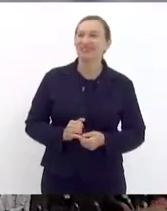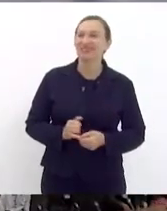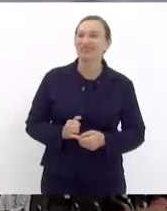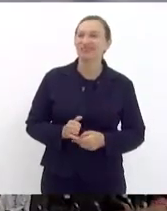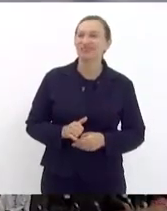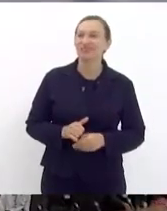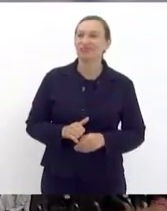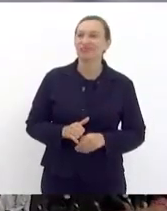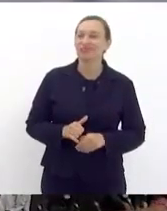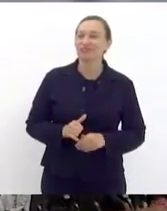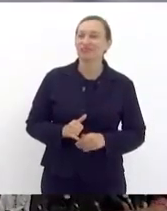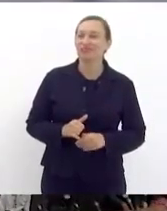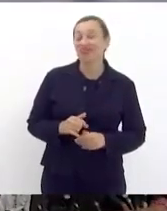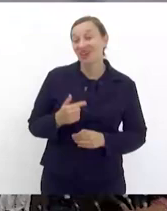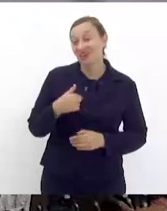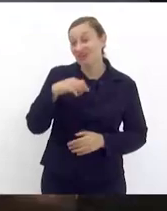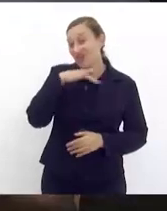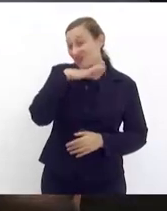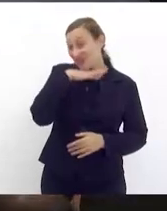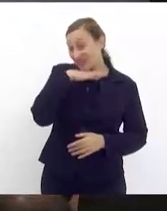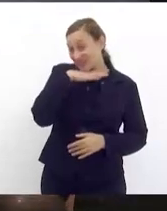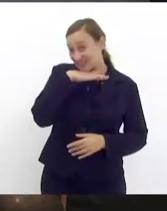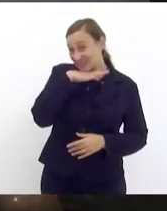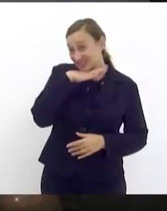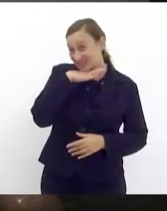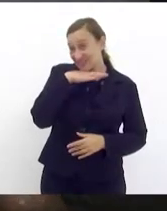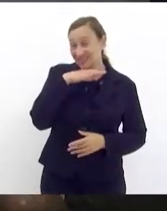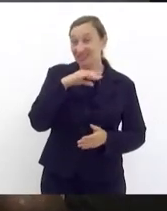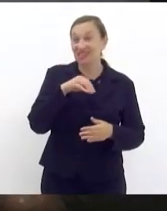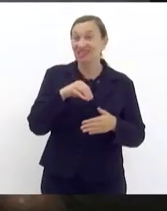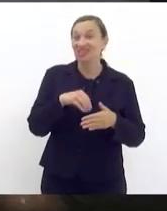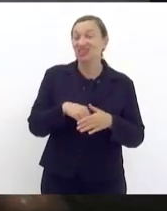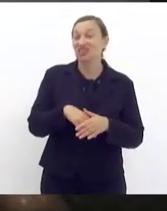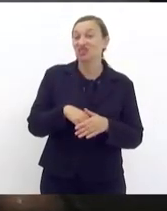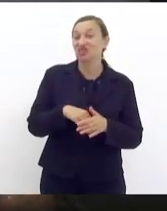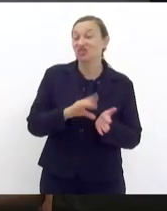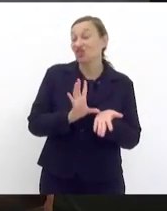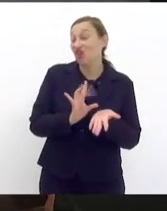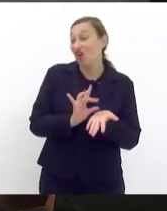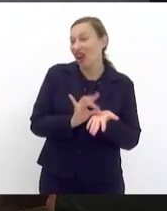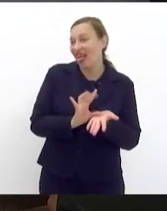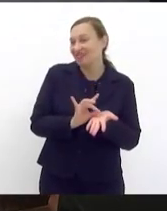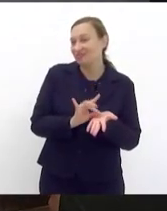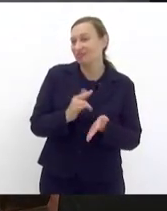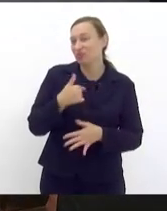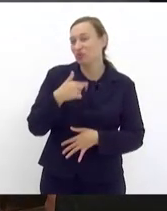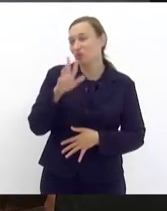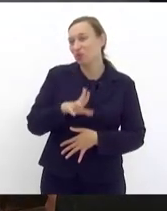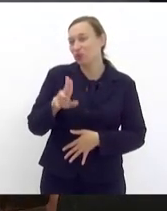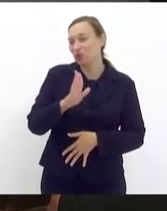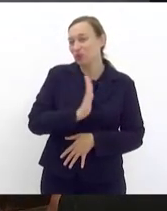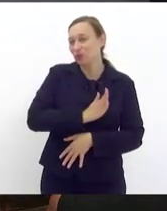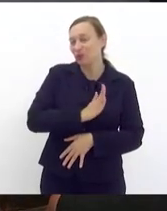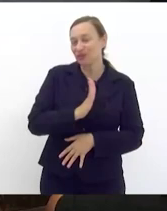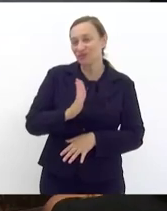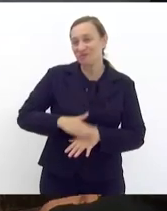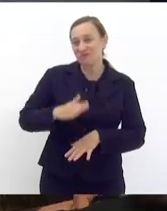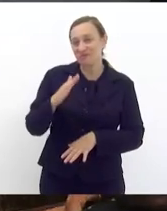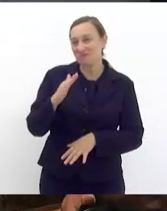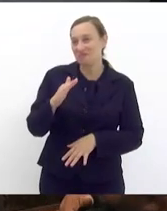na verdade, eu sou péssimo de cola. Eu, quando uso meu coração, eu sou muito mais